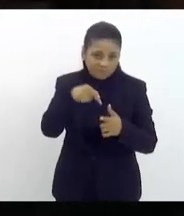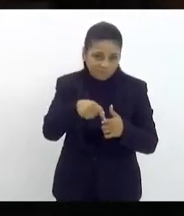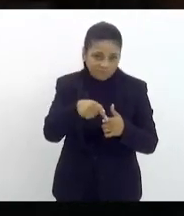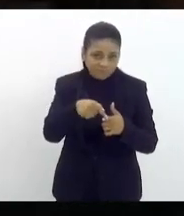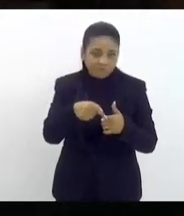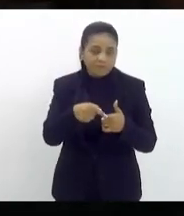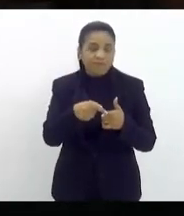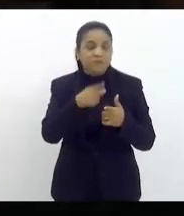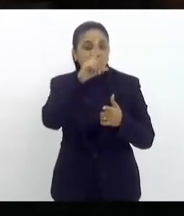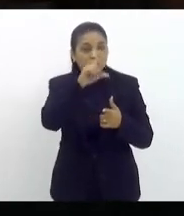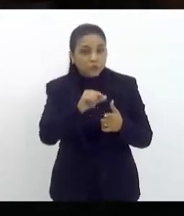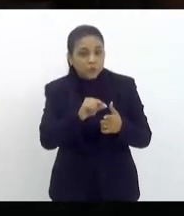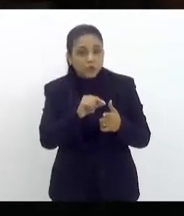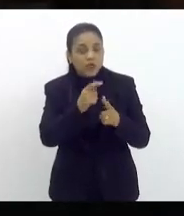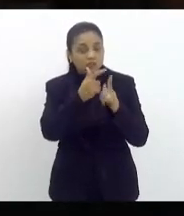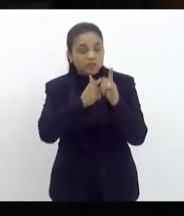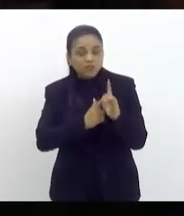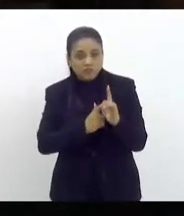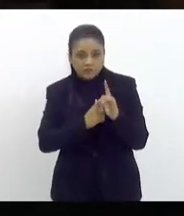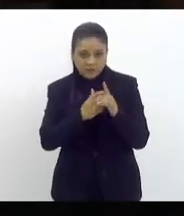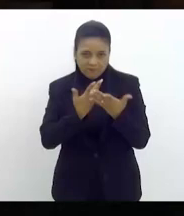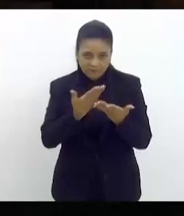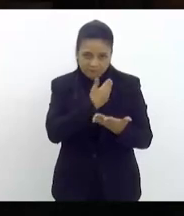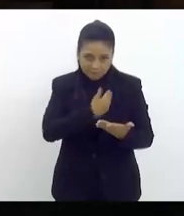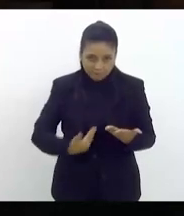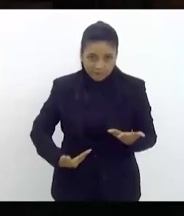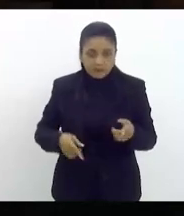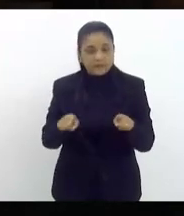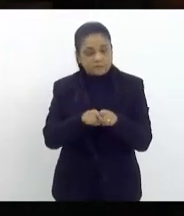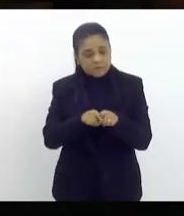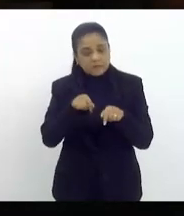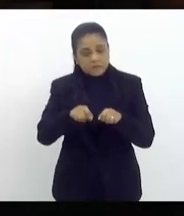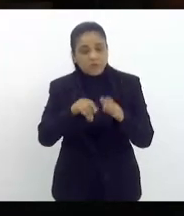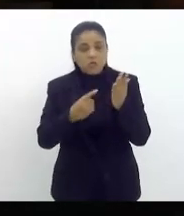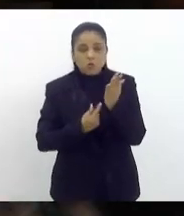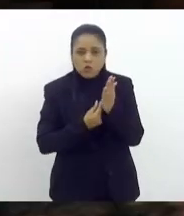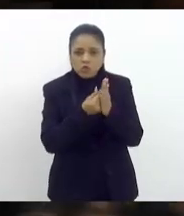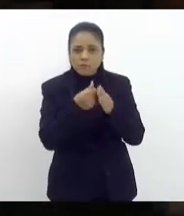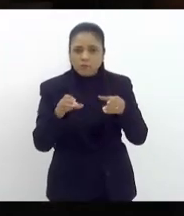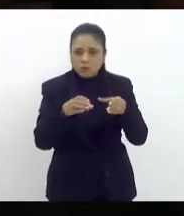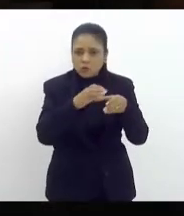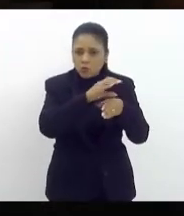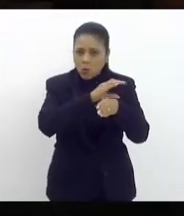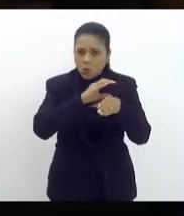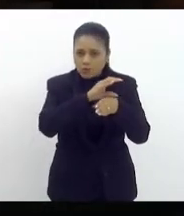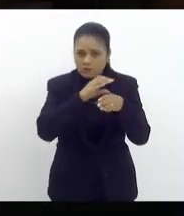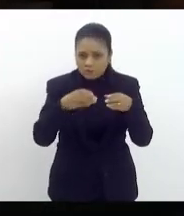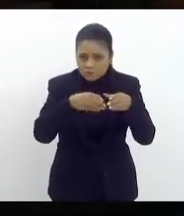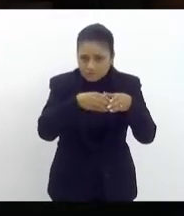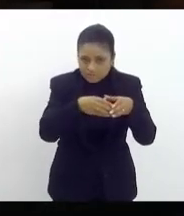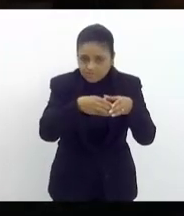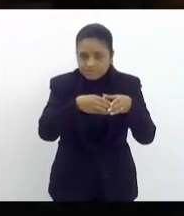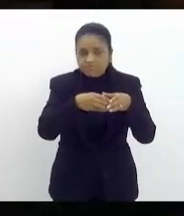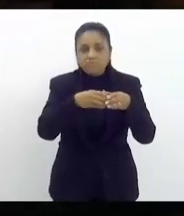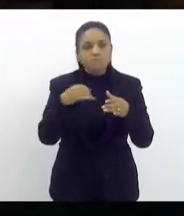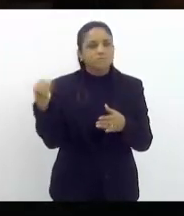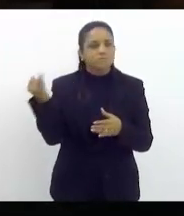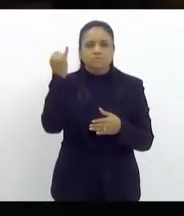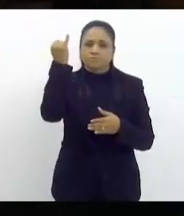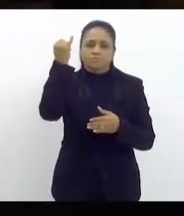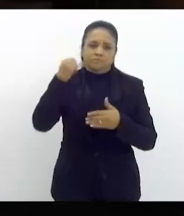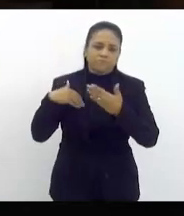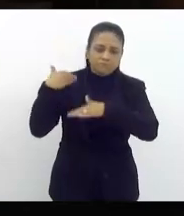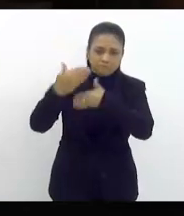da Comissão de Orçamento desta Casa foi um papel muito importante e fundamental nesse processo. Mas ainda vamos